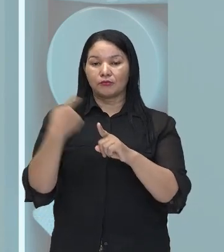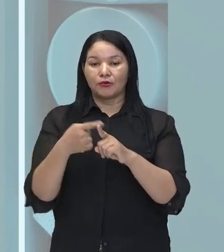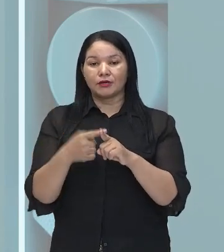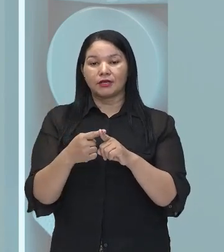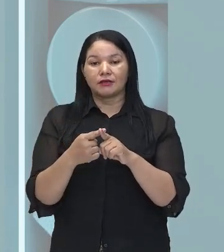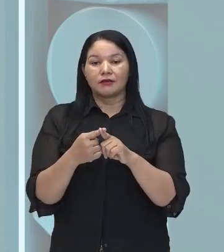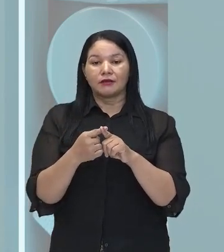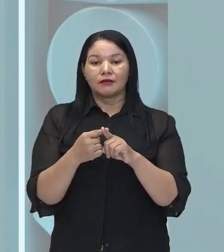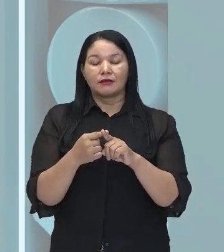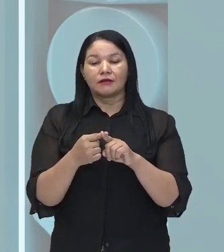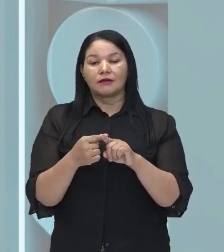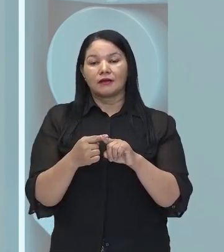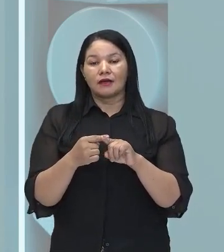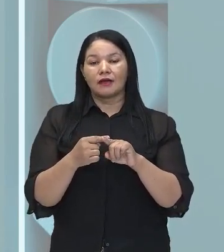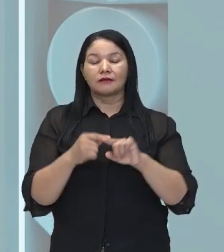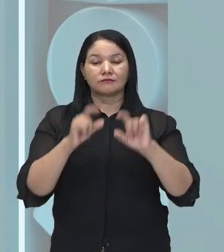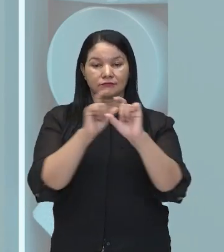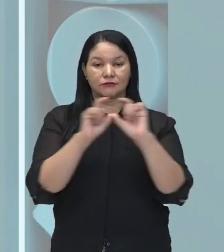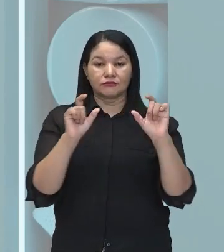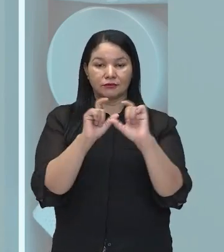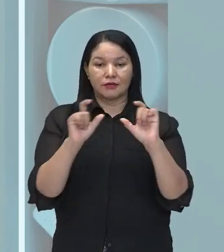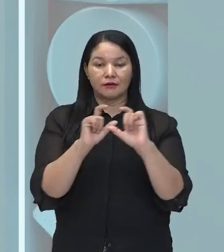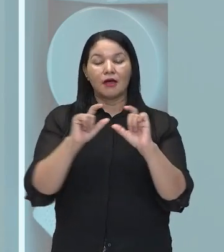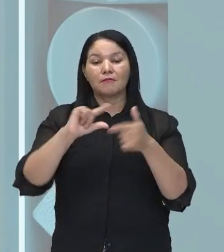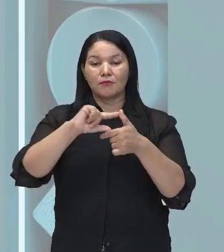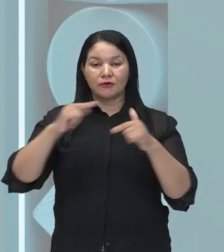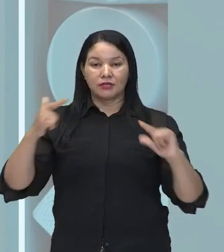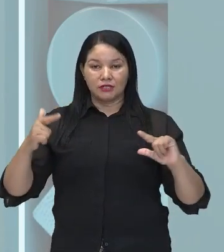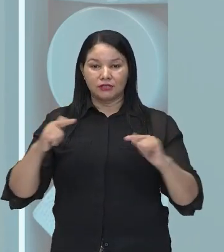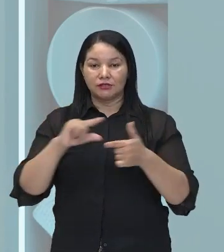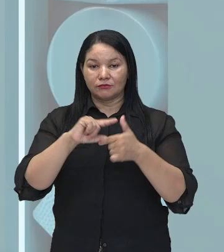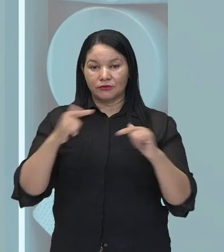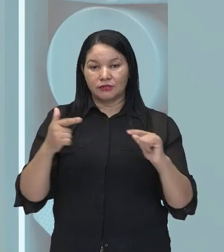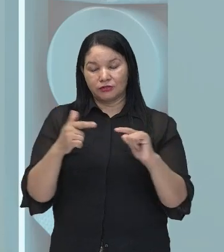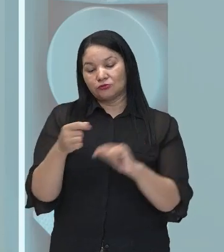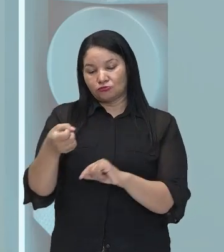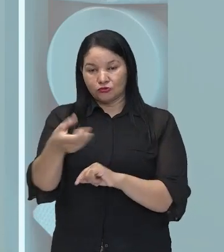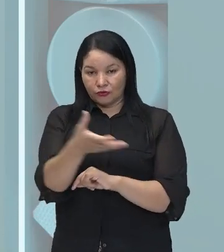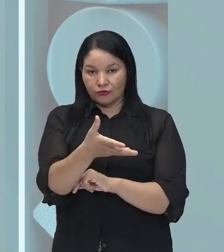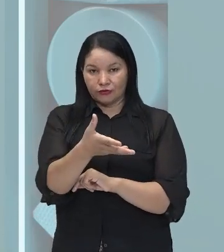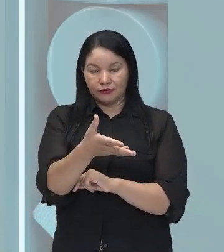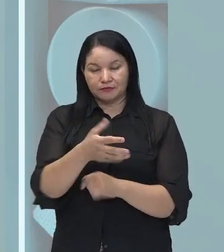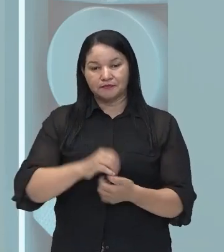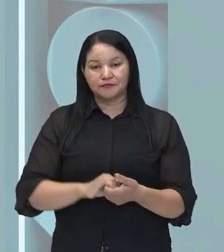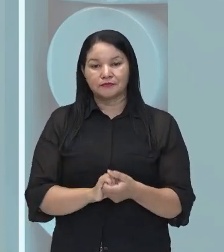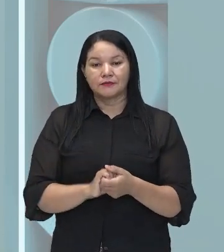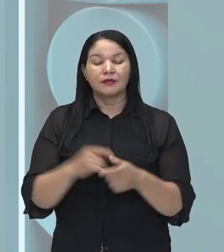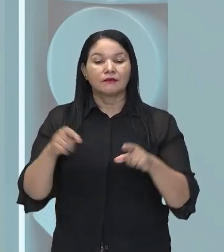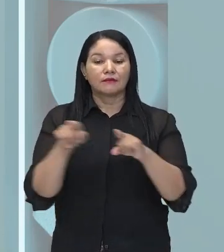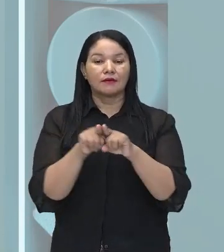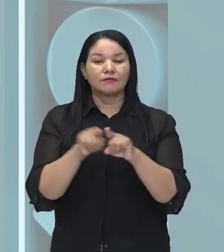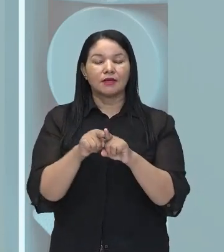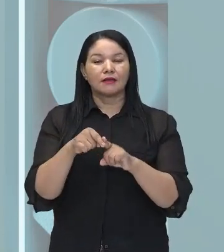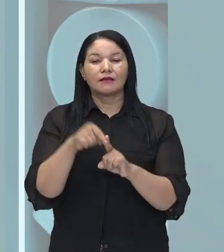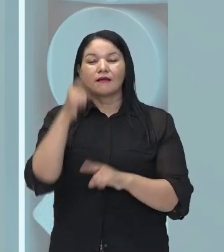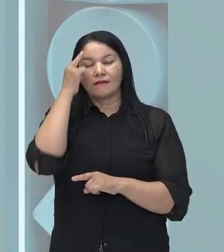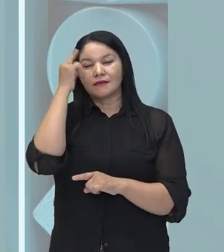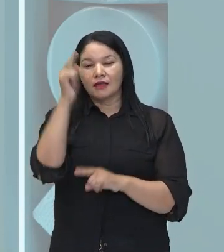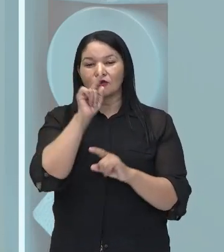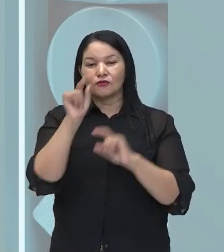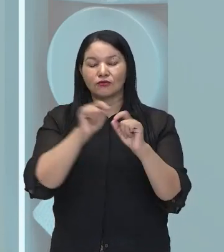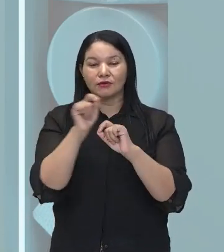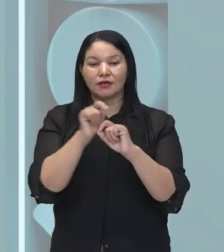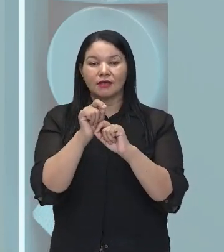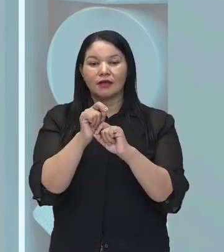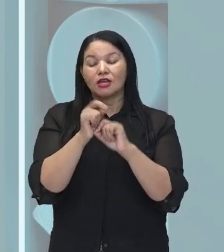exposição modernista e inovadora. Só para a gente ter uma ideia, o modernismo ele vem com a ideia de produzir algo